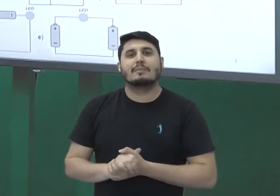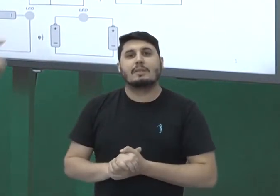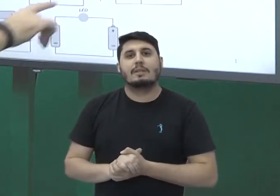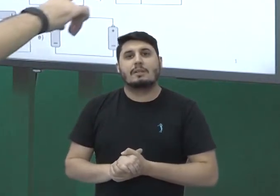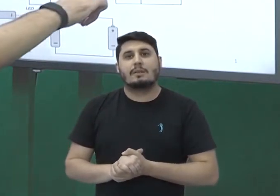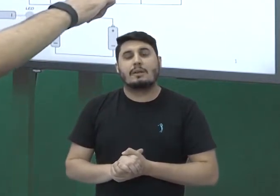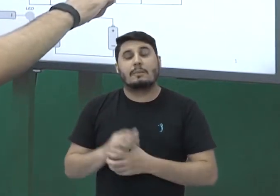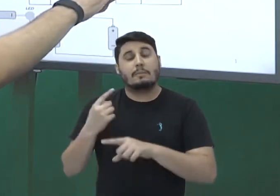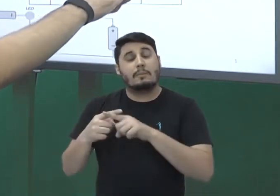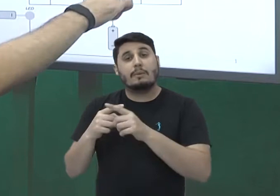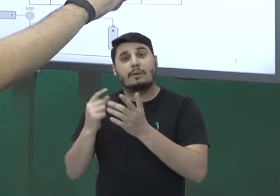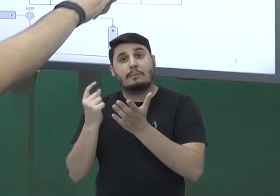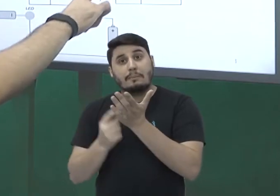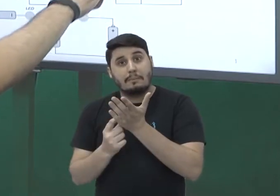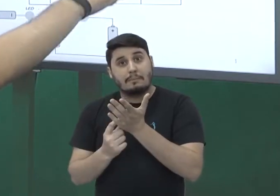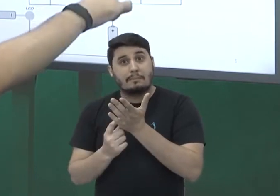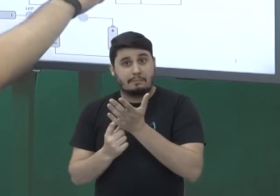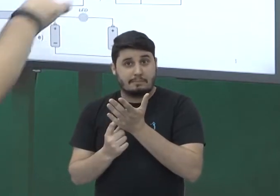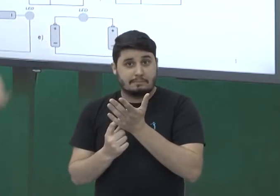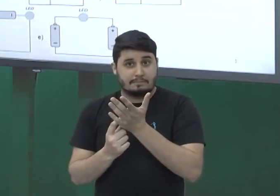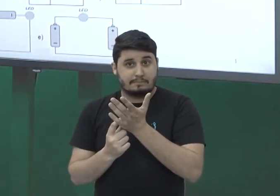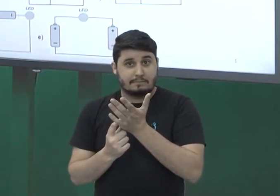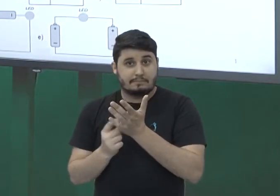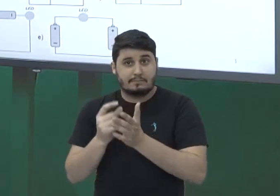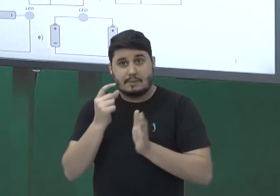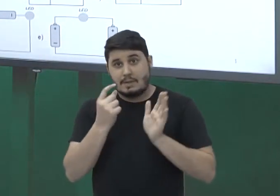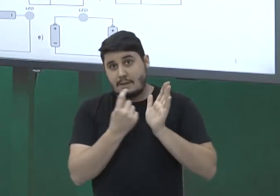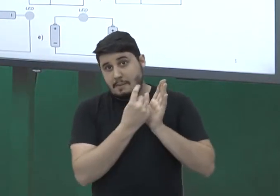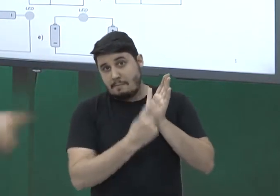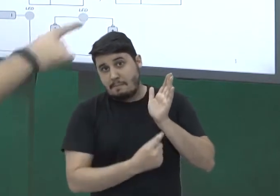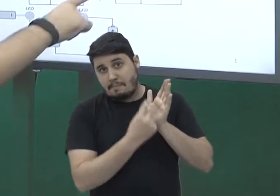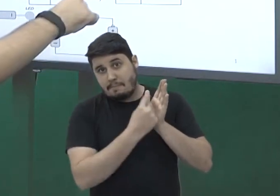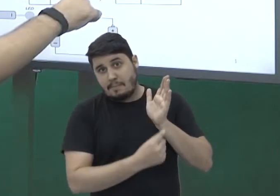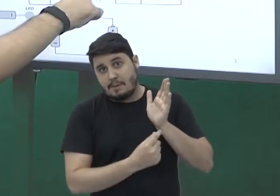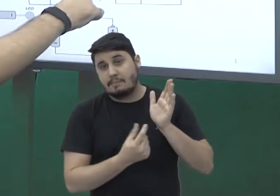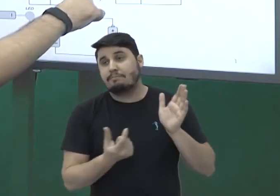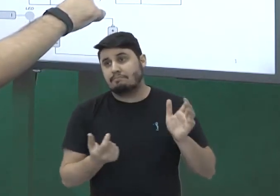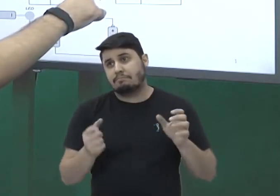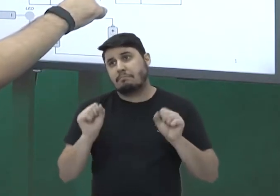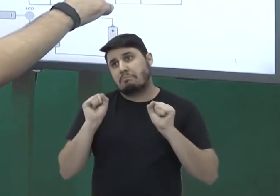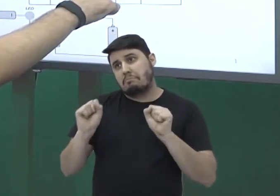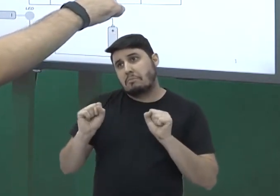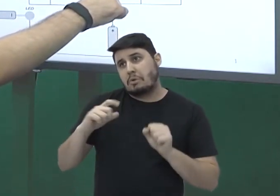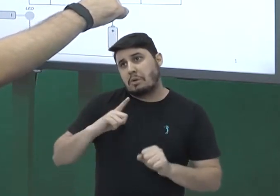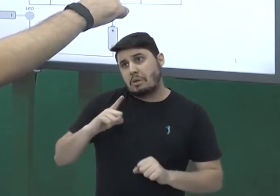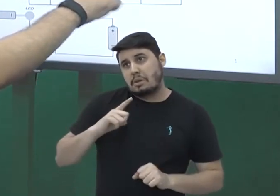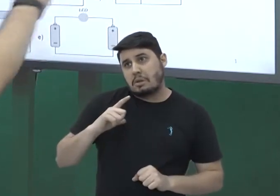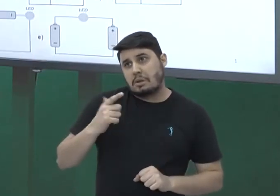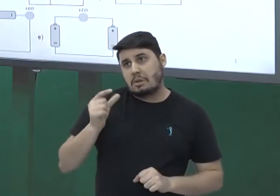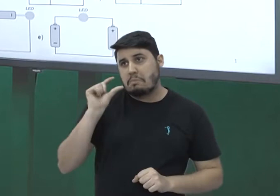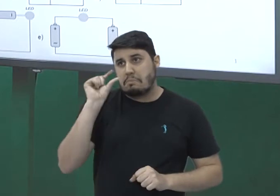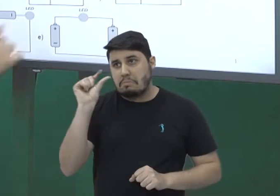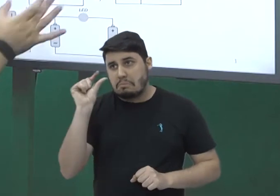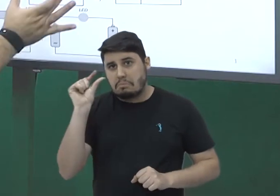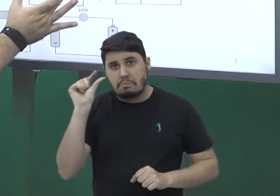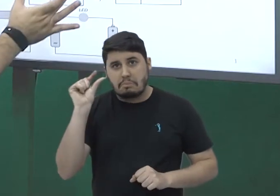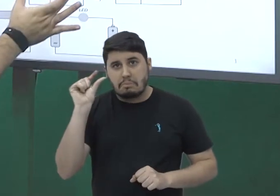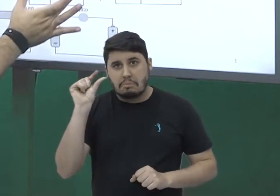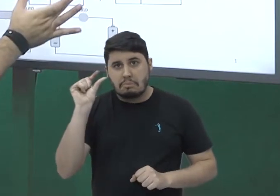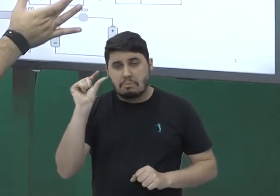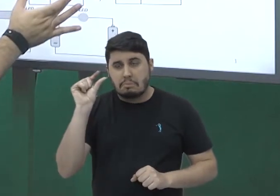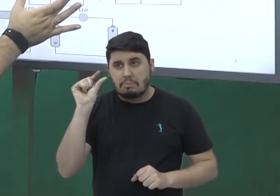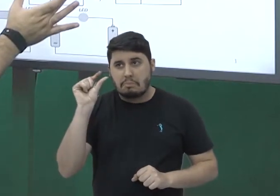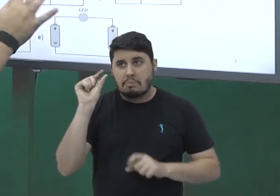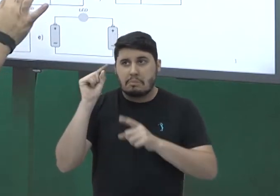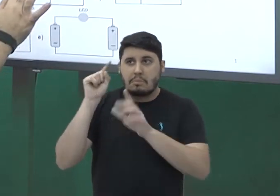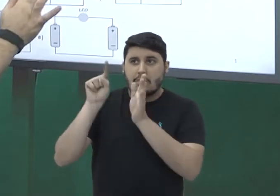das pilhas, o que geraria de fato essa situação aqui de polo positivo de uma pilha ligado com o polo negativo de outra. Aqui não